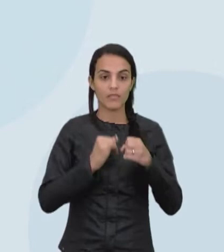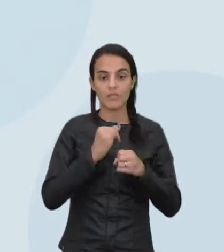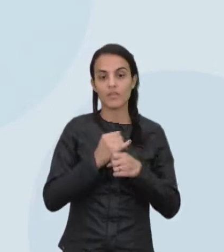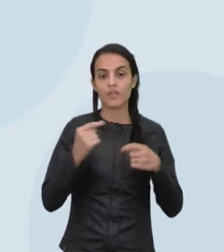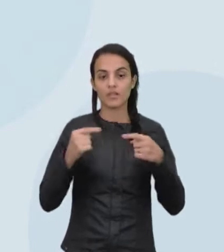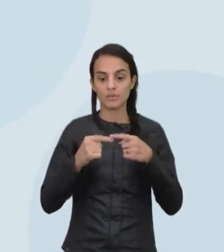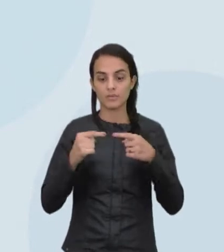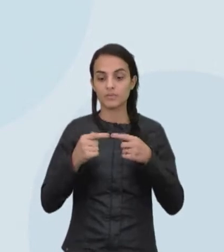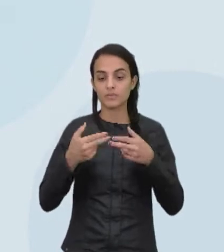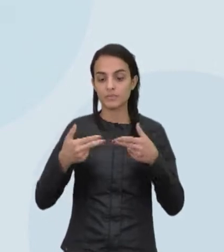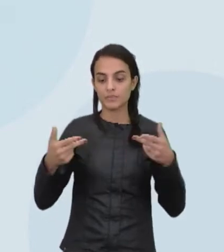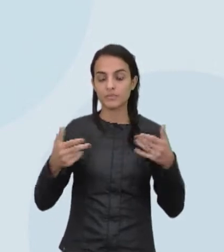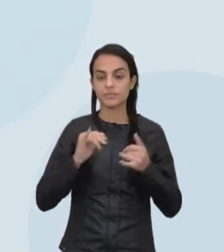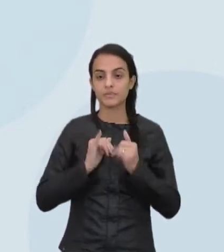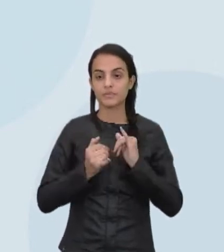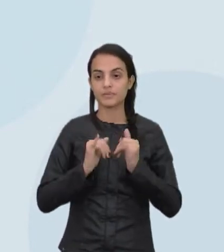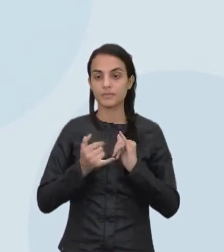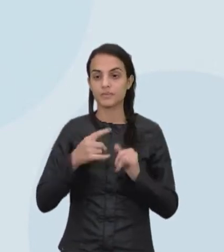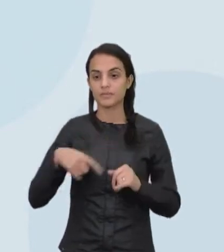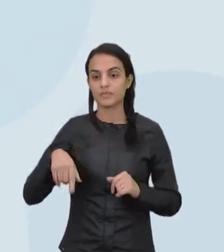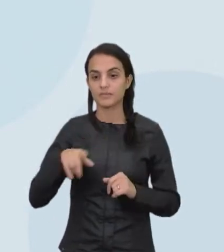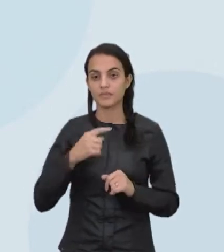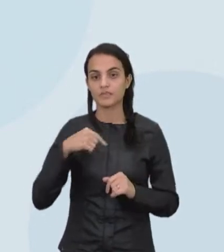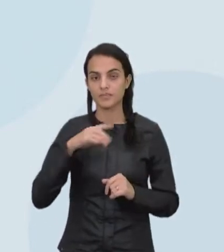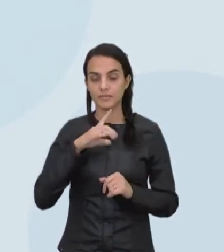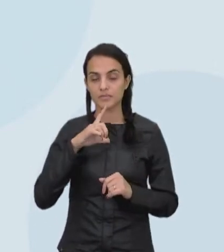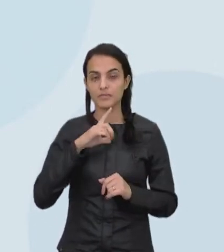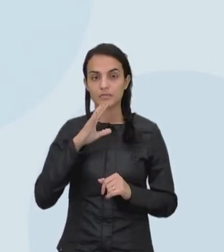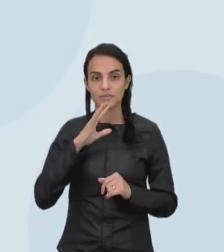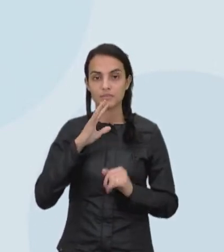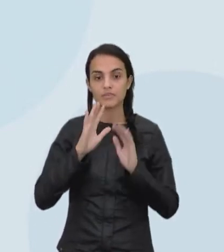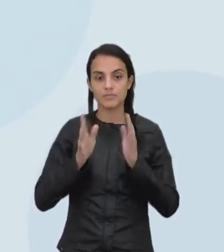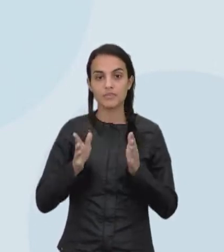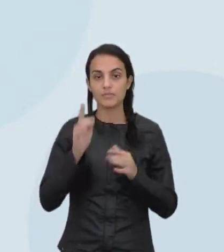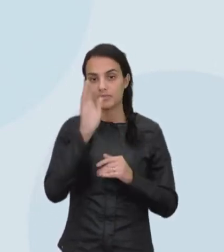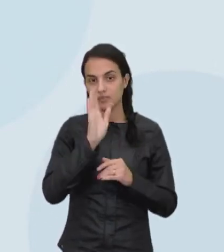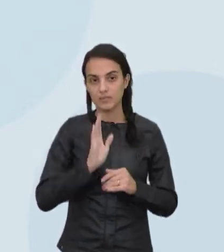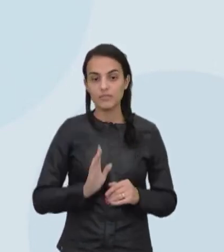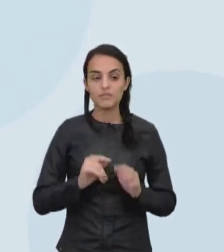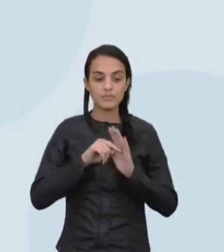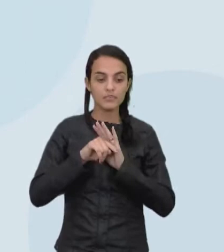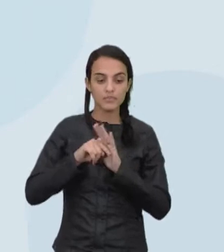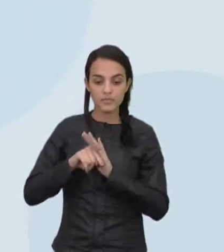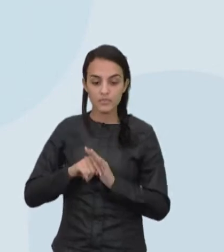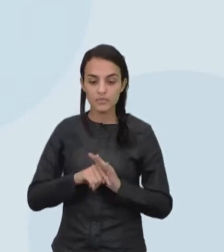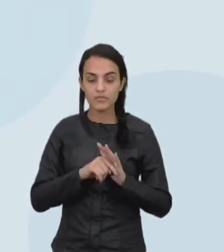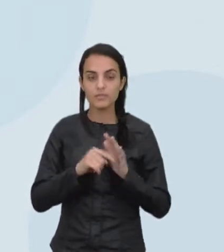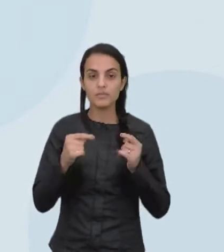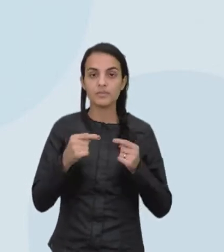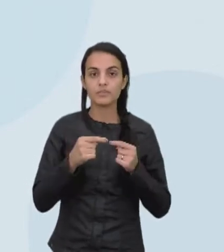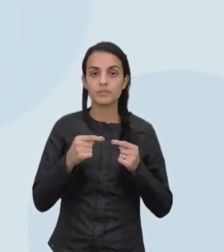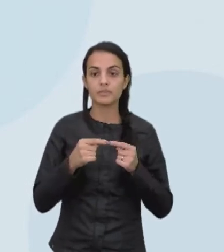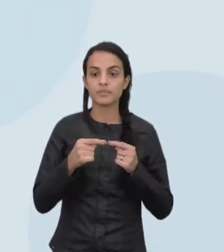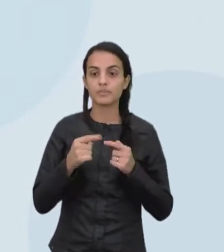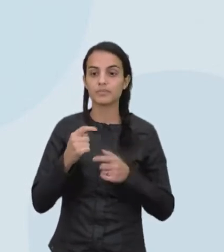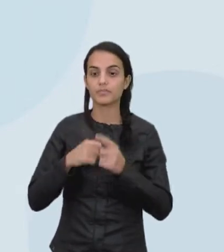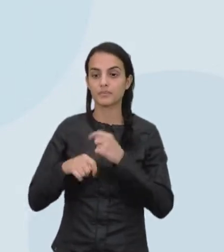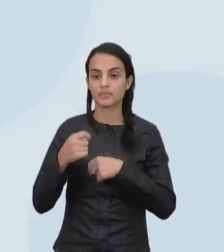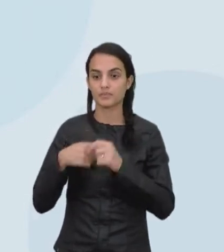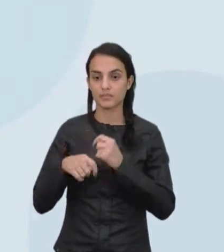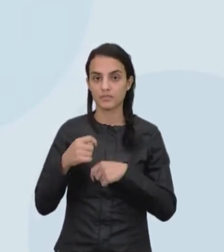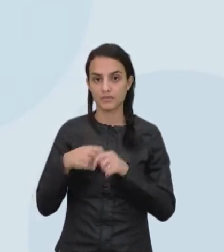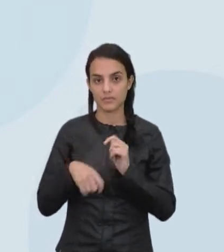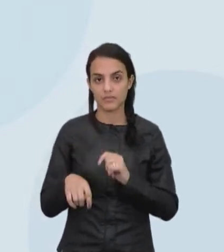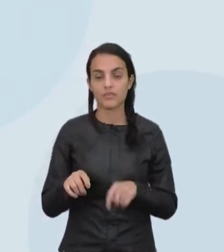de energia, todas que a gente já conheceu aqui no Brasil, né? E investigar a relação entre o investimento desses recursos com